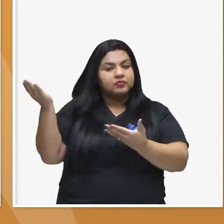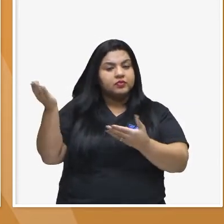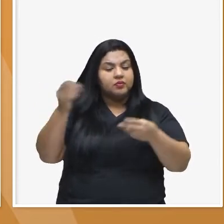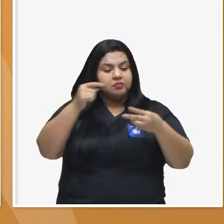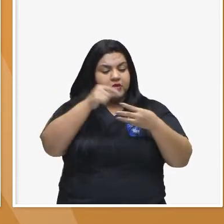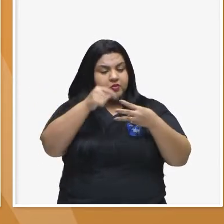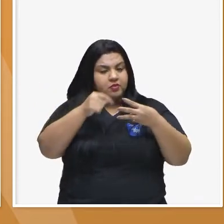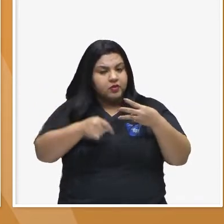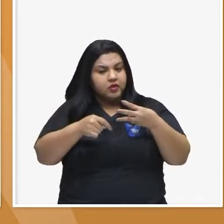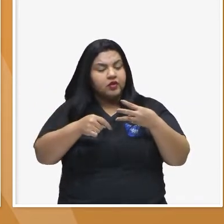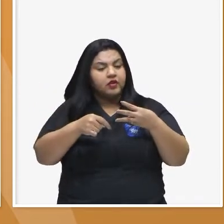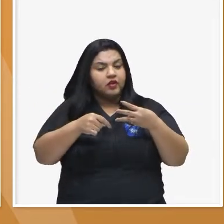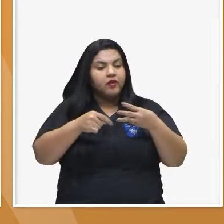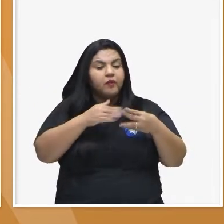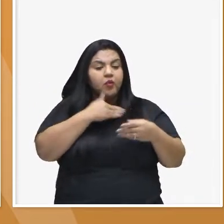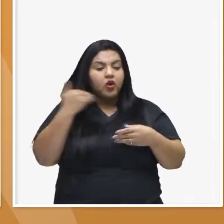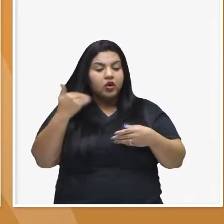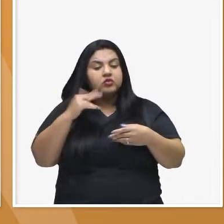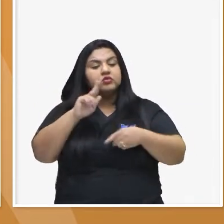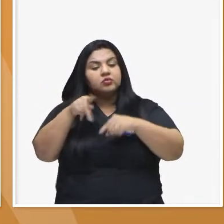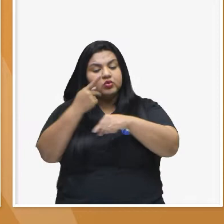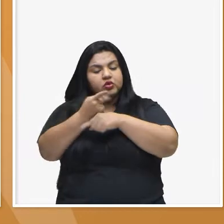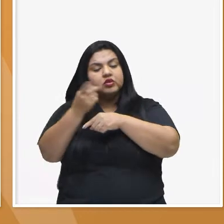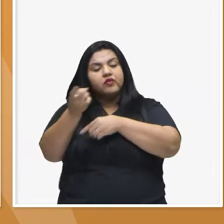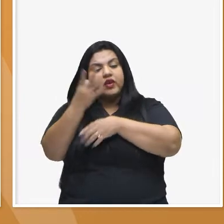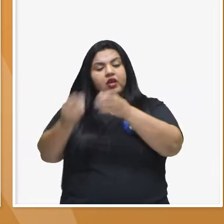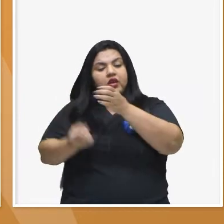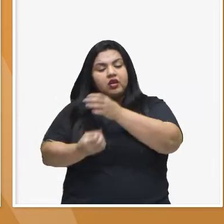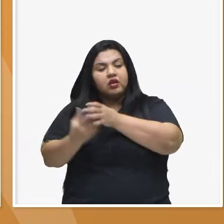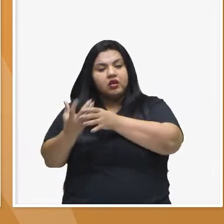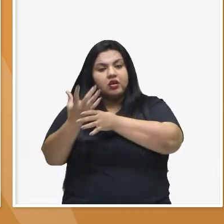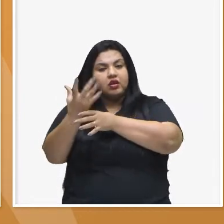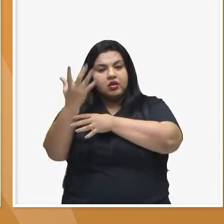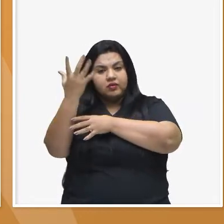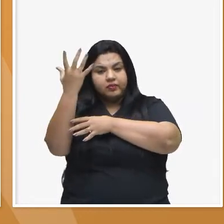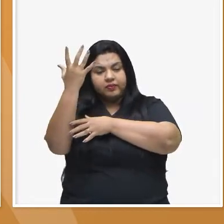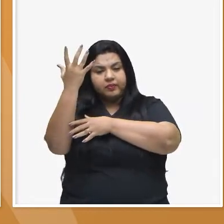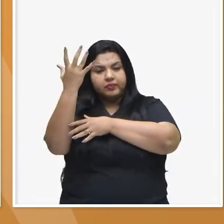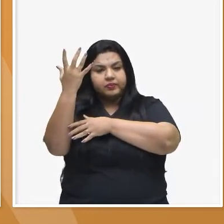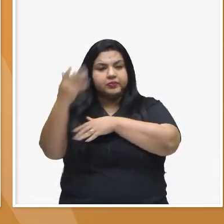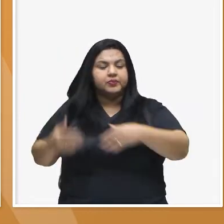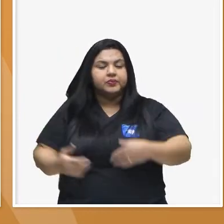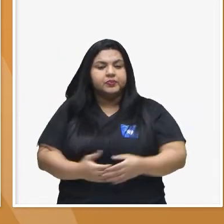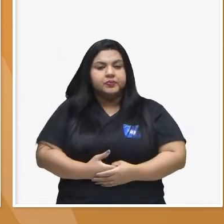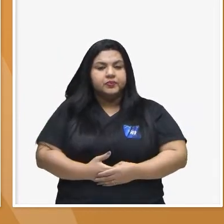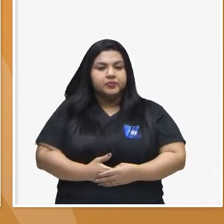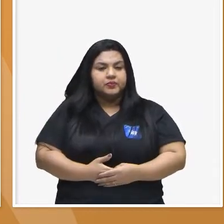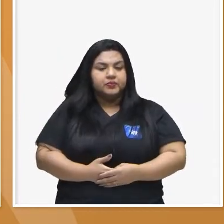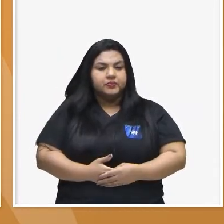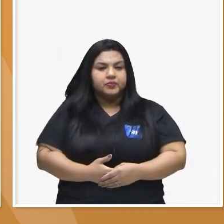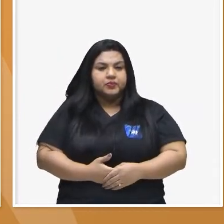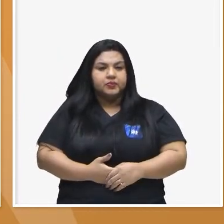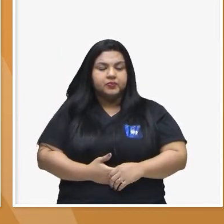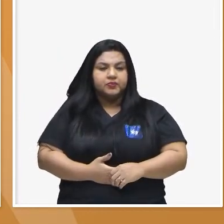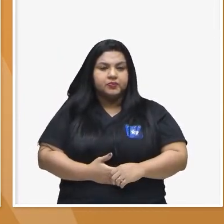que vai depois nascer a planta. Ela vai surgir como planta, né? Como planta.